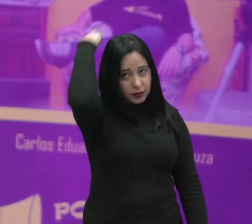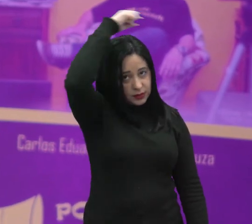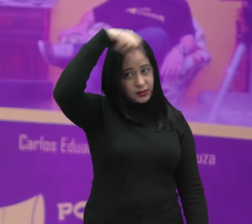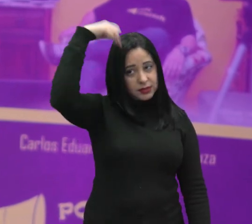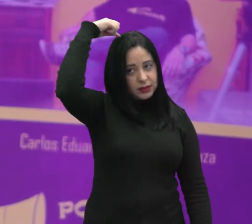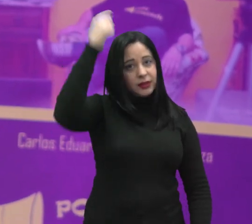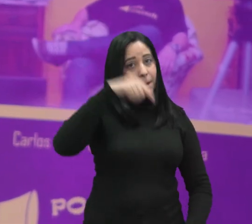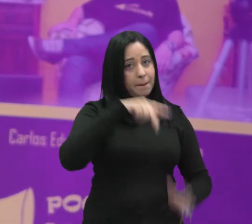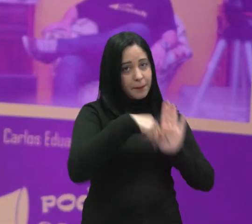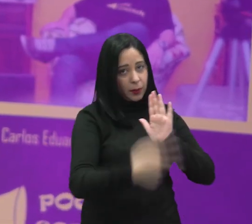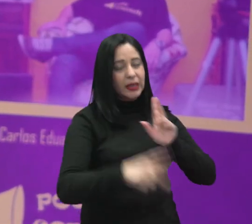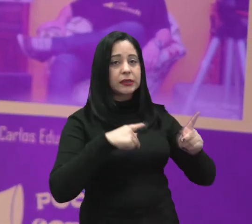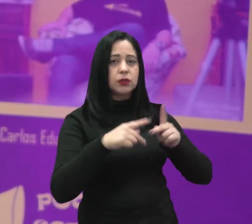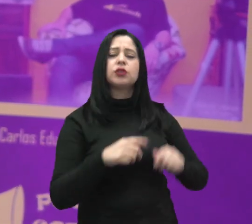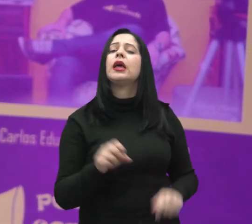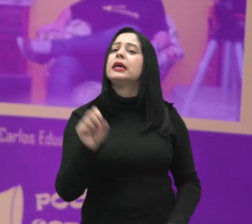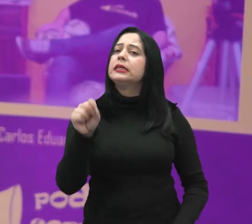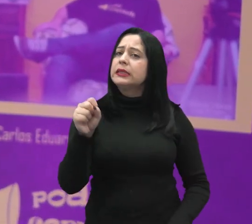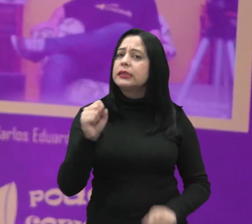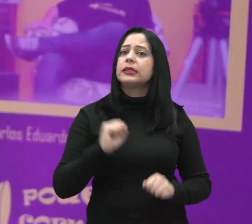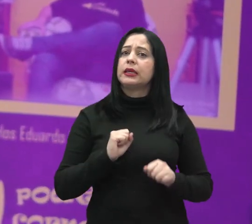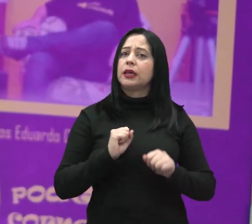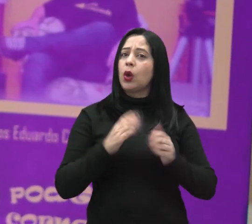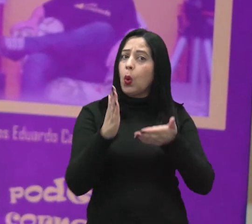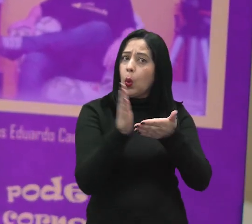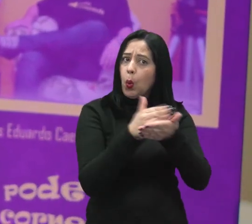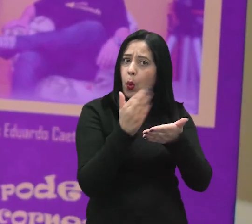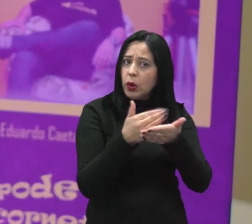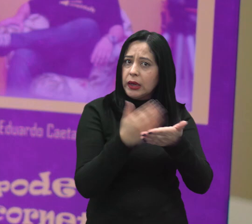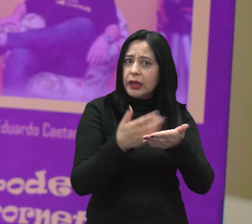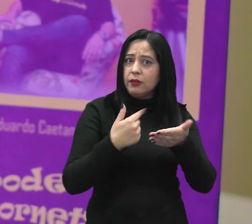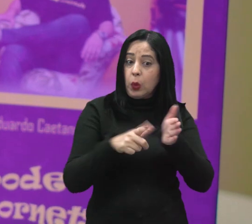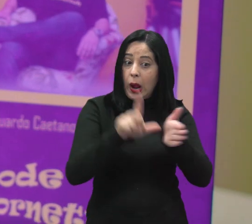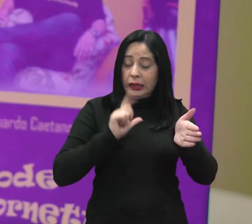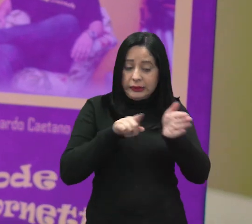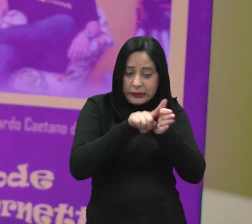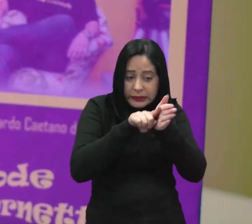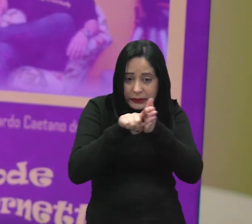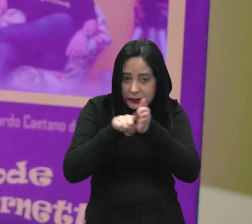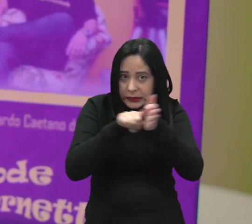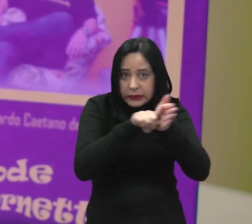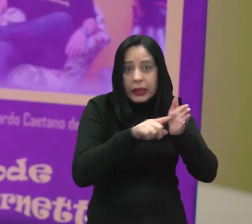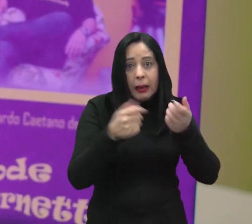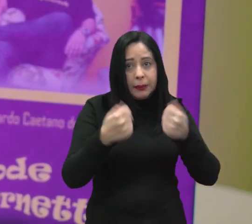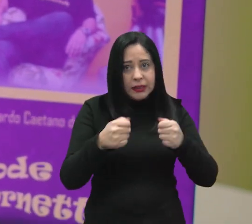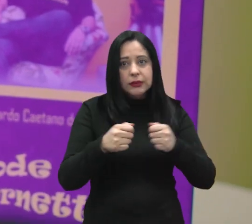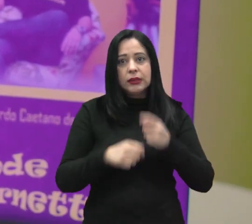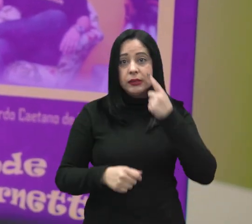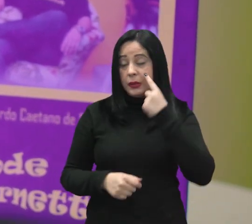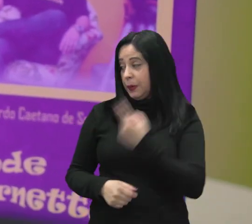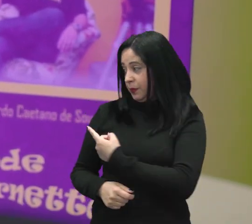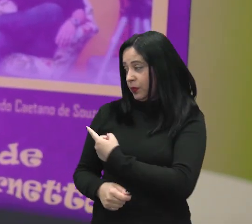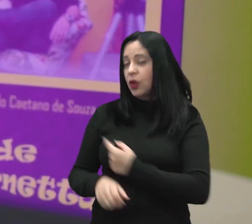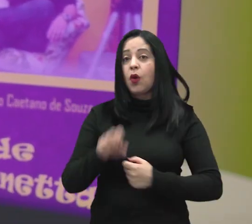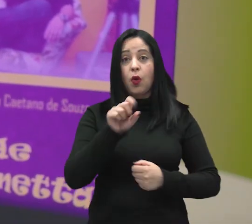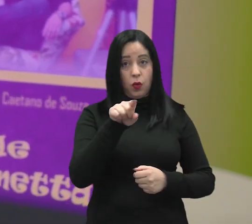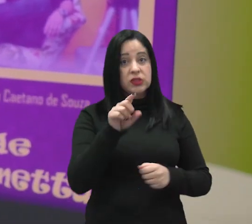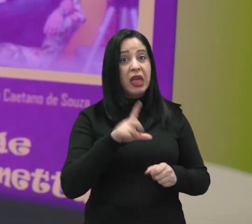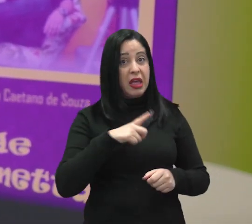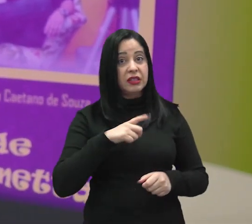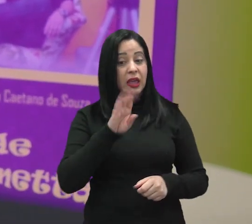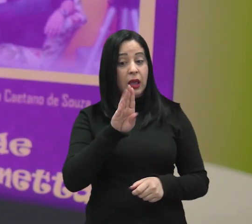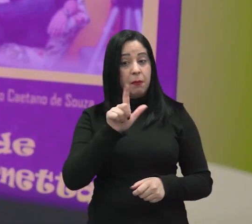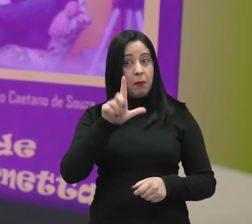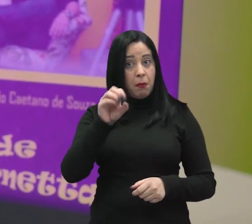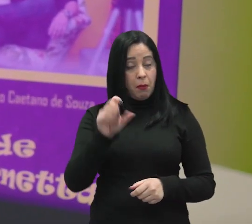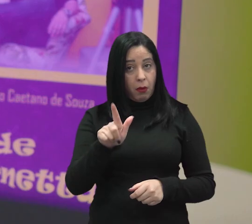esse segundo exigiu bastante pesquisa, mas especialmente o primeiro veio de um histórico seu que é muito interessante, que é um blog que você tem ainda, né? Isso.